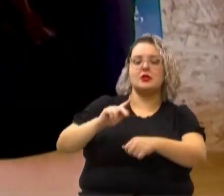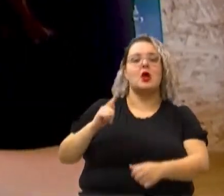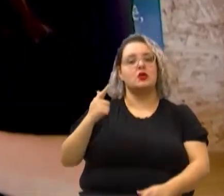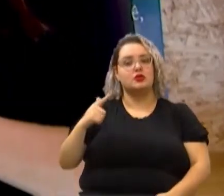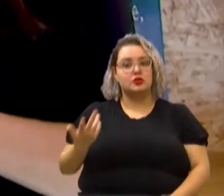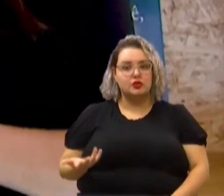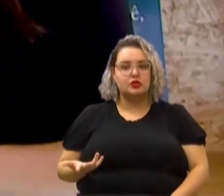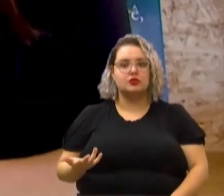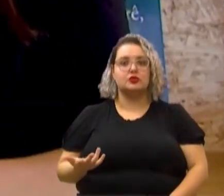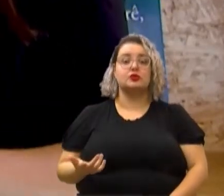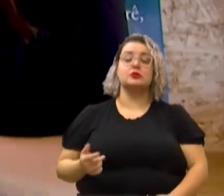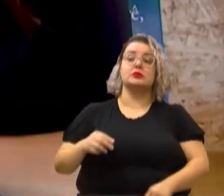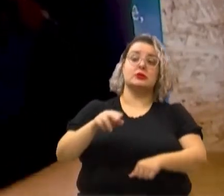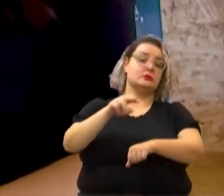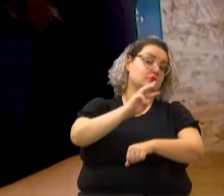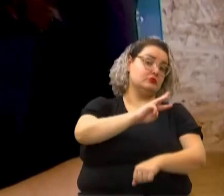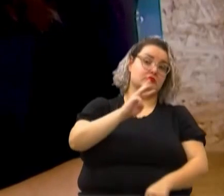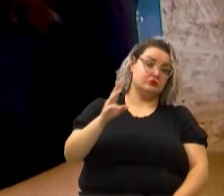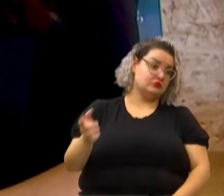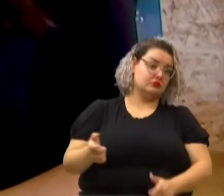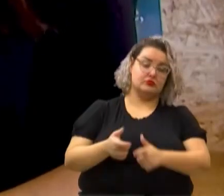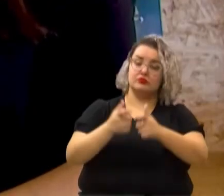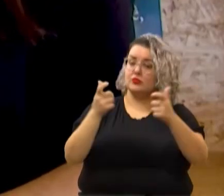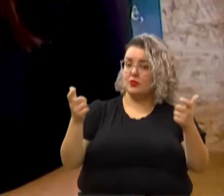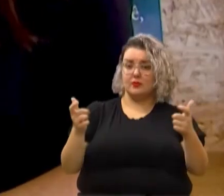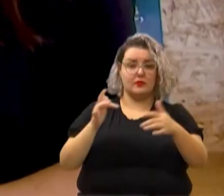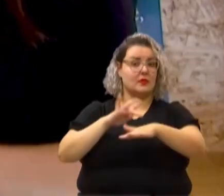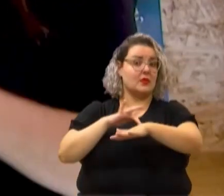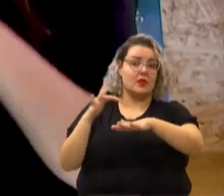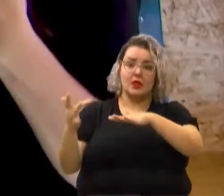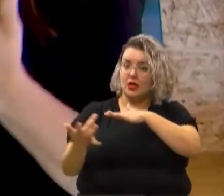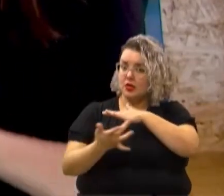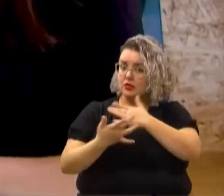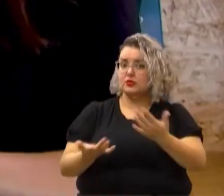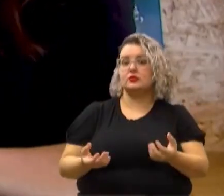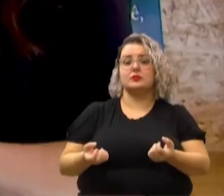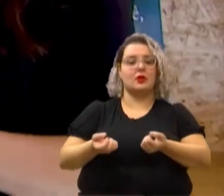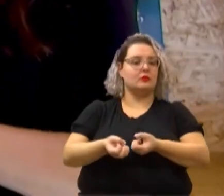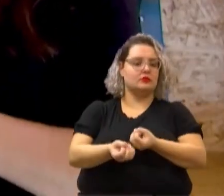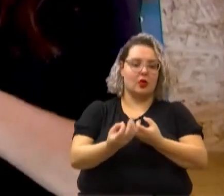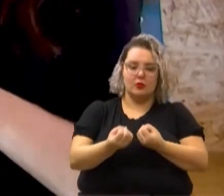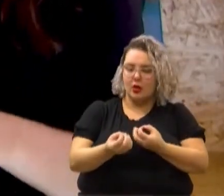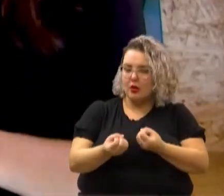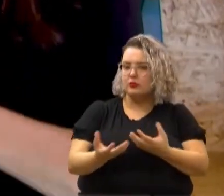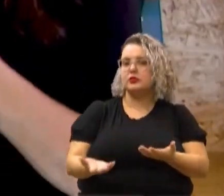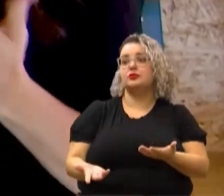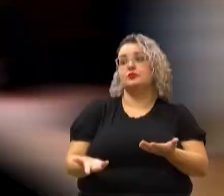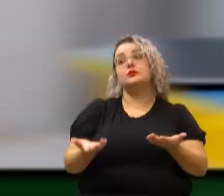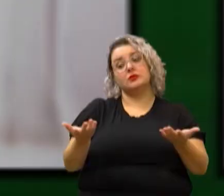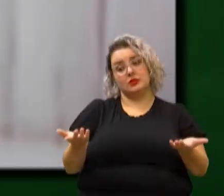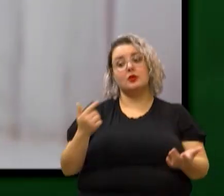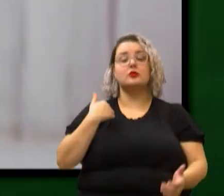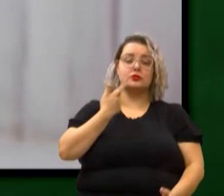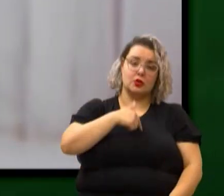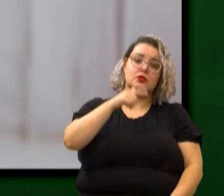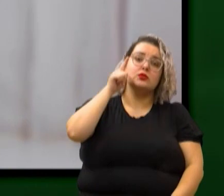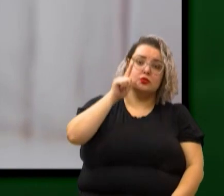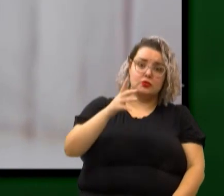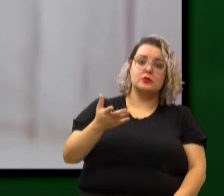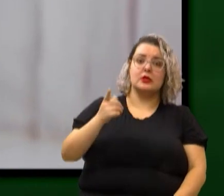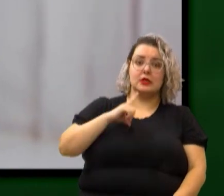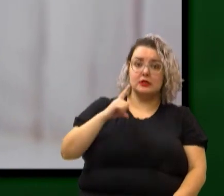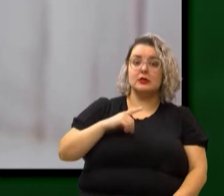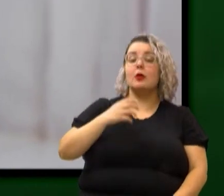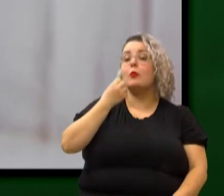a gente tem sites de grandes veículos de imprensa que trazem notícias então a gente consegue